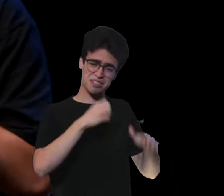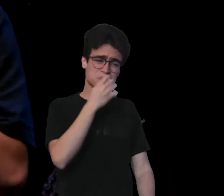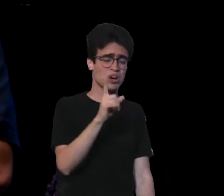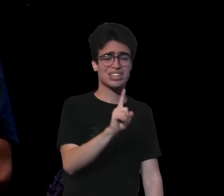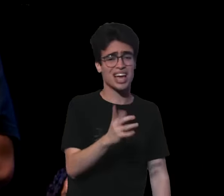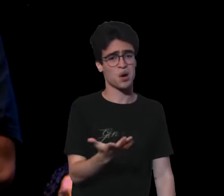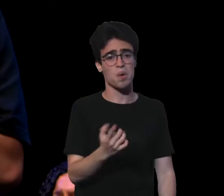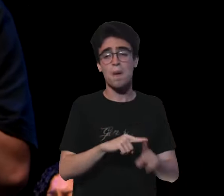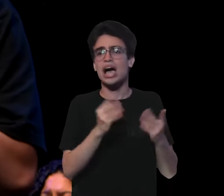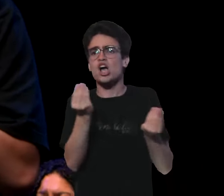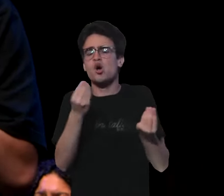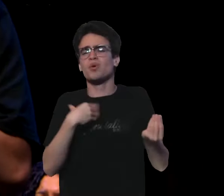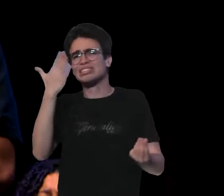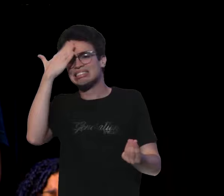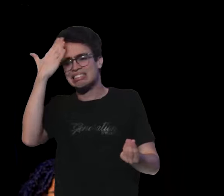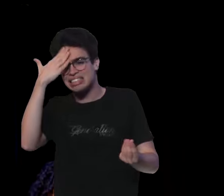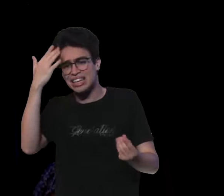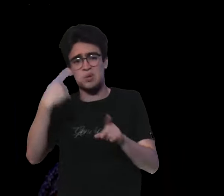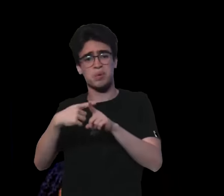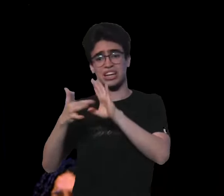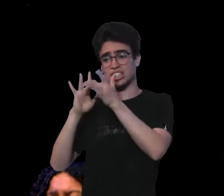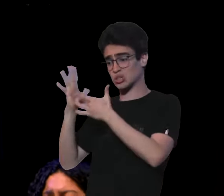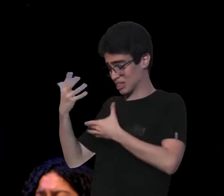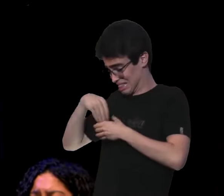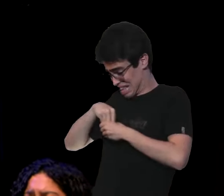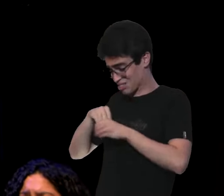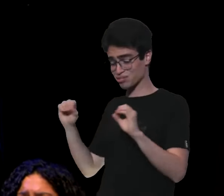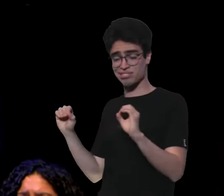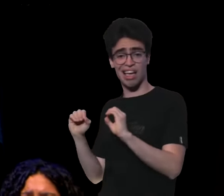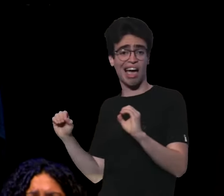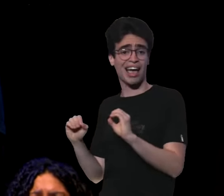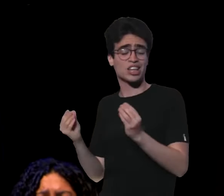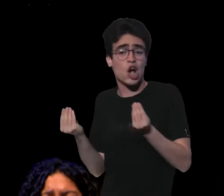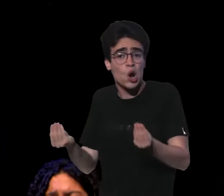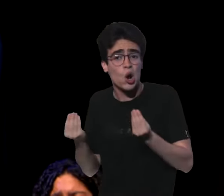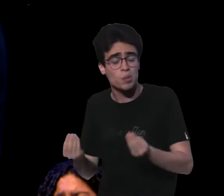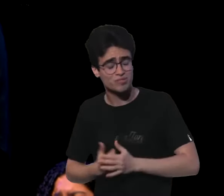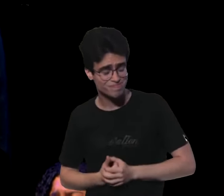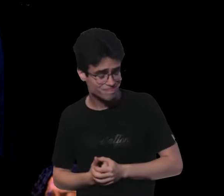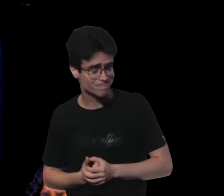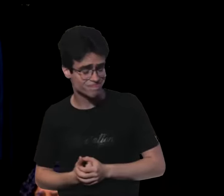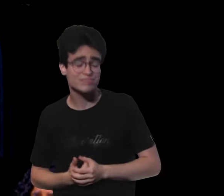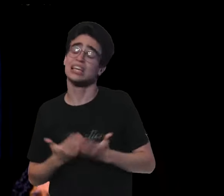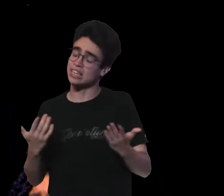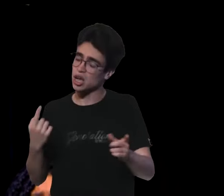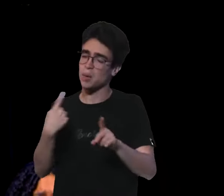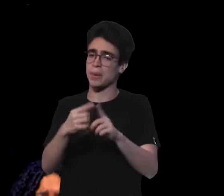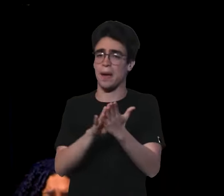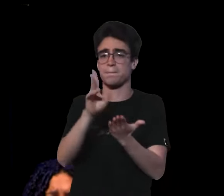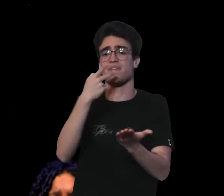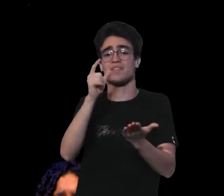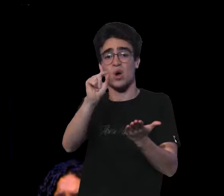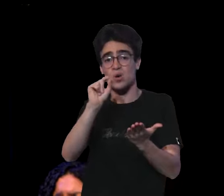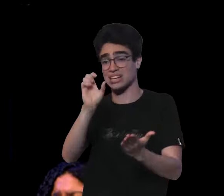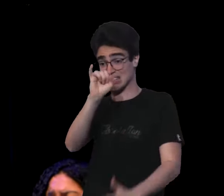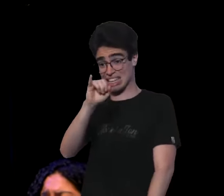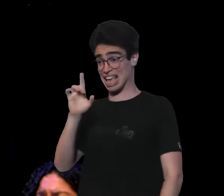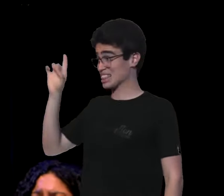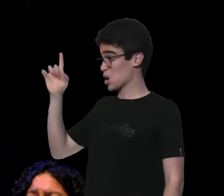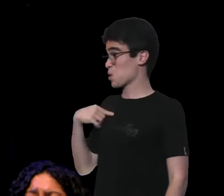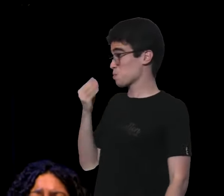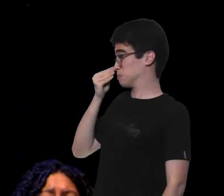que como é que você vai saber isso se você não tem Jesus dentro de você? E aí a Bíblia diz que quando nós viramos as costas para Deus, que é a fonte